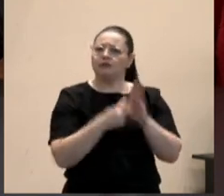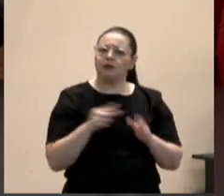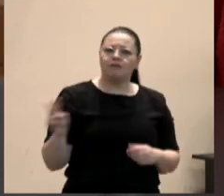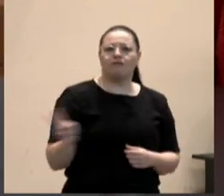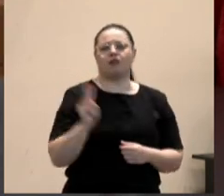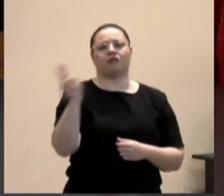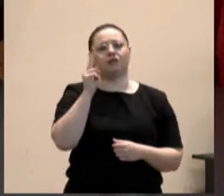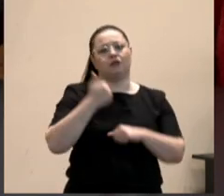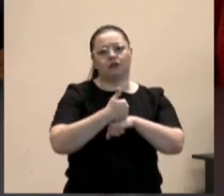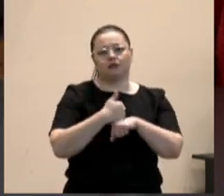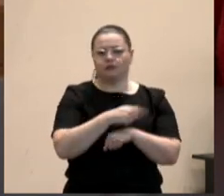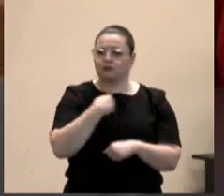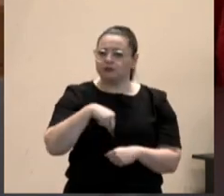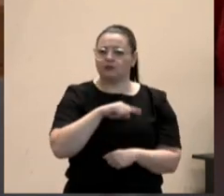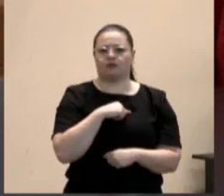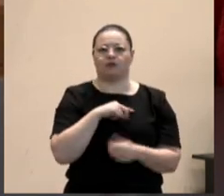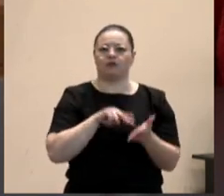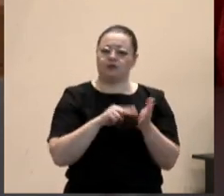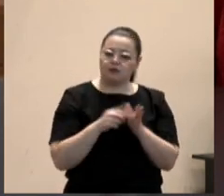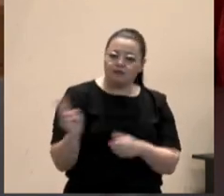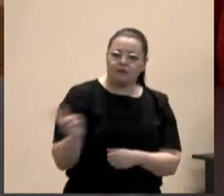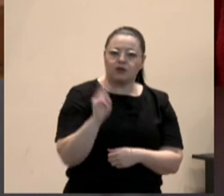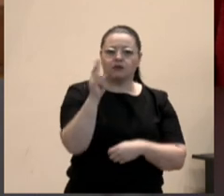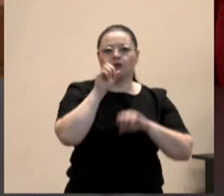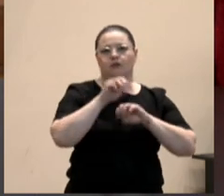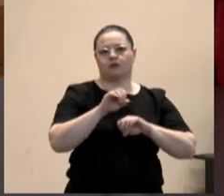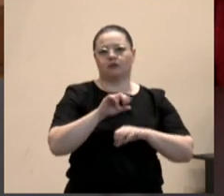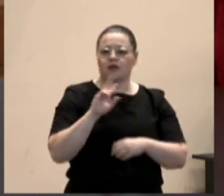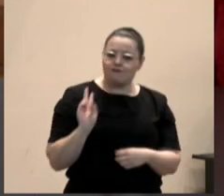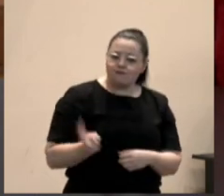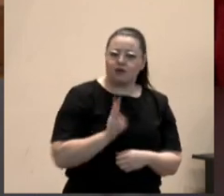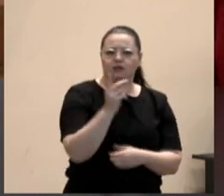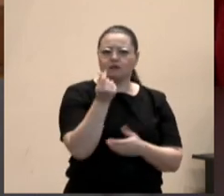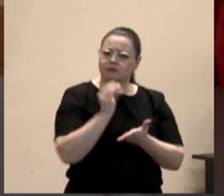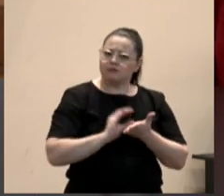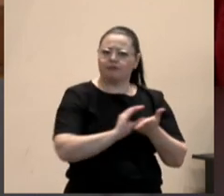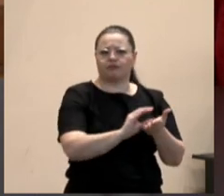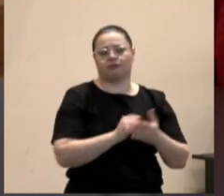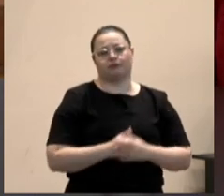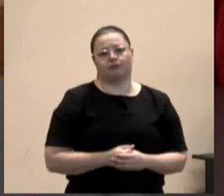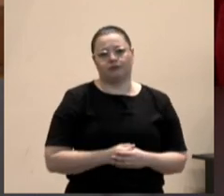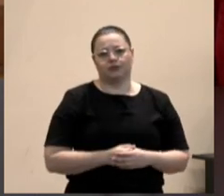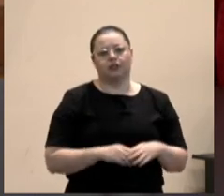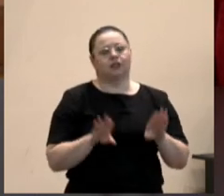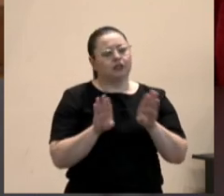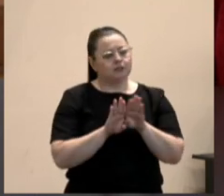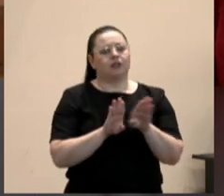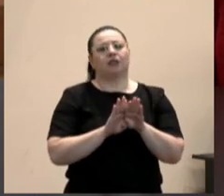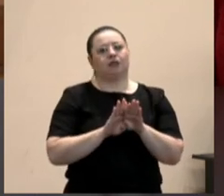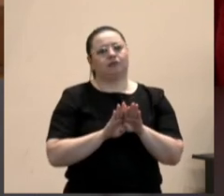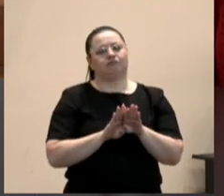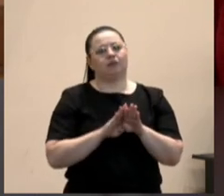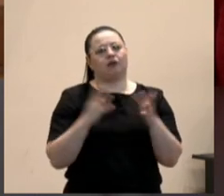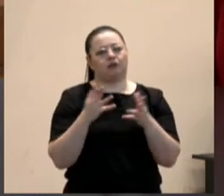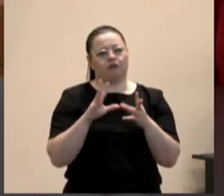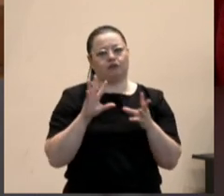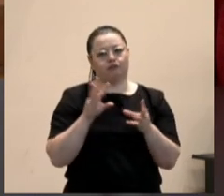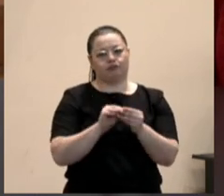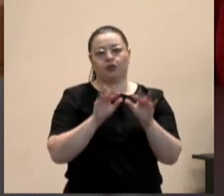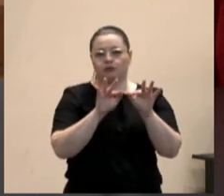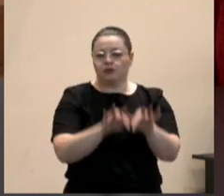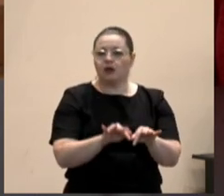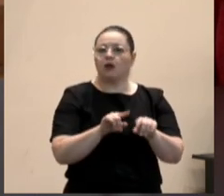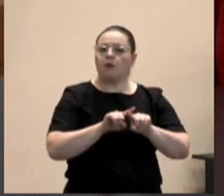profissão, é valorizar a educação, é valorizar o financiamento. E para concluir, nós precisamos fazer muita